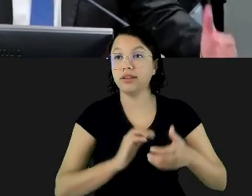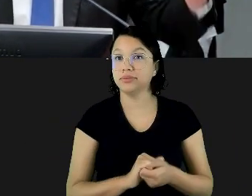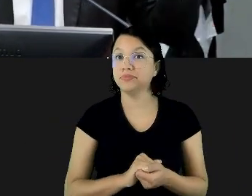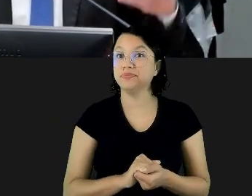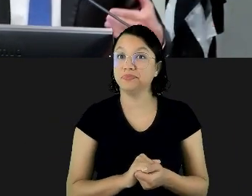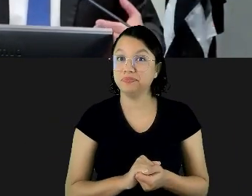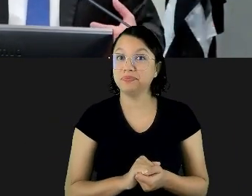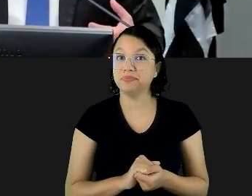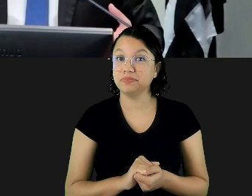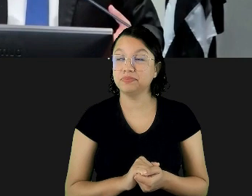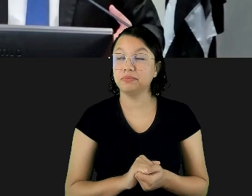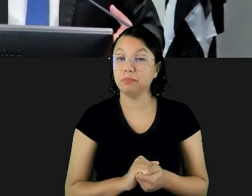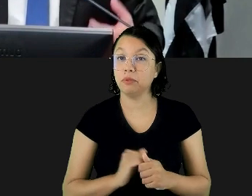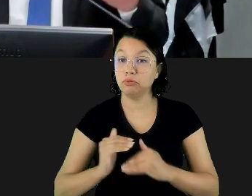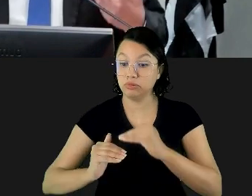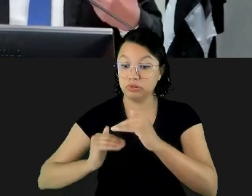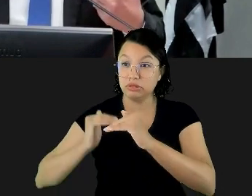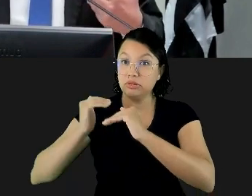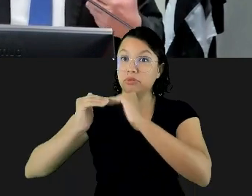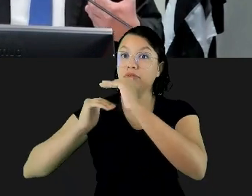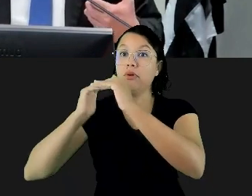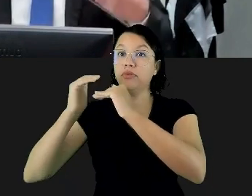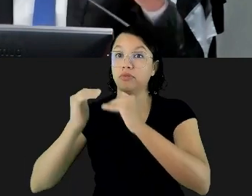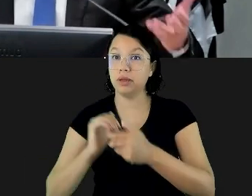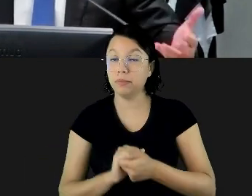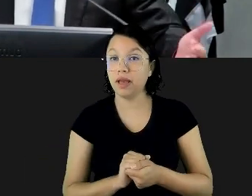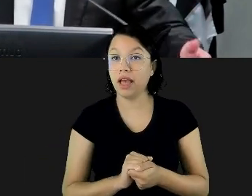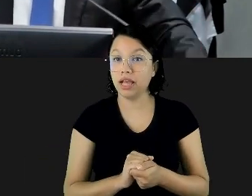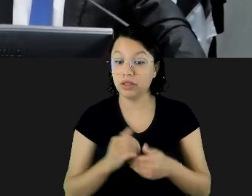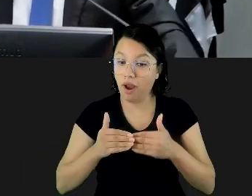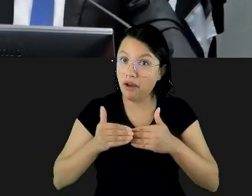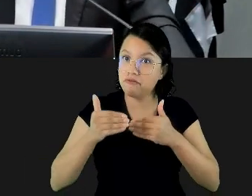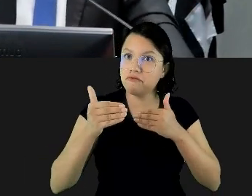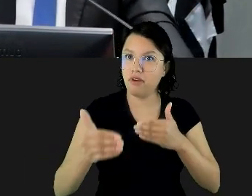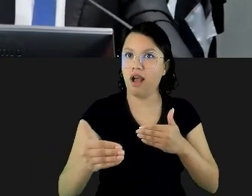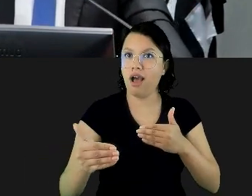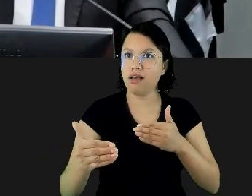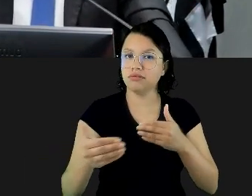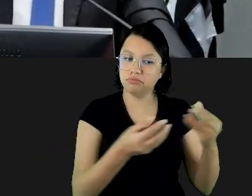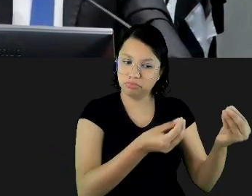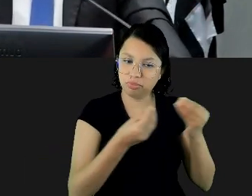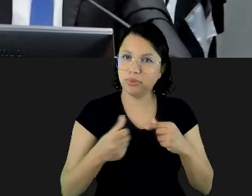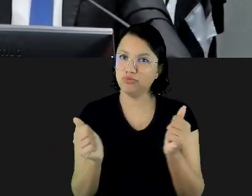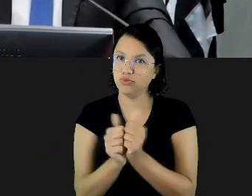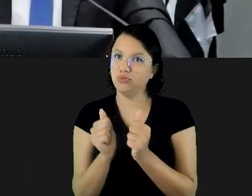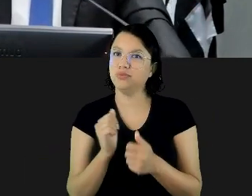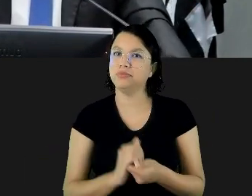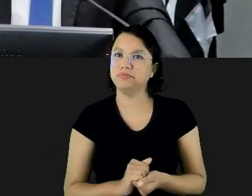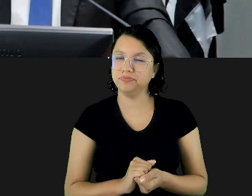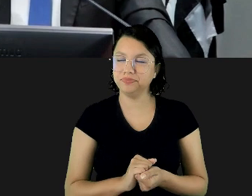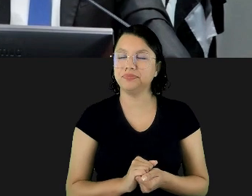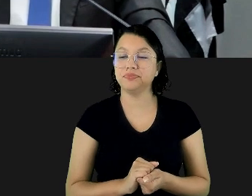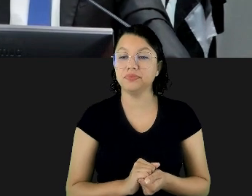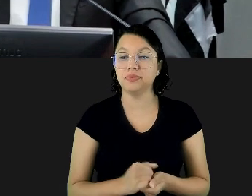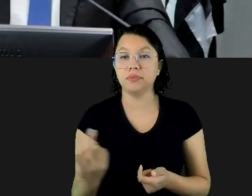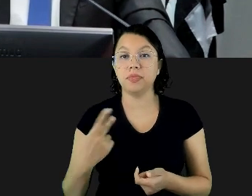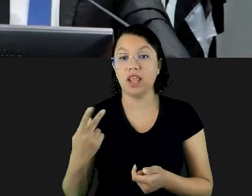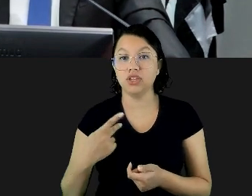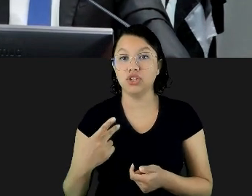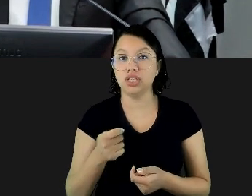o desenvolvimento e o progresso traz junto. A gente está na liberação